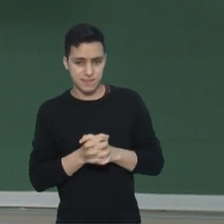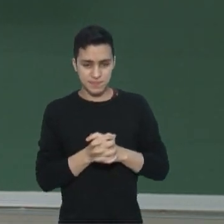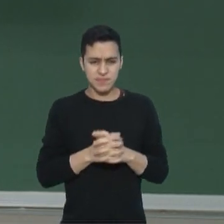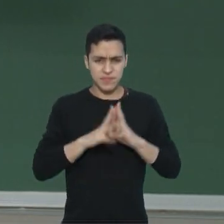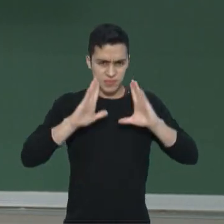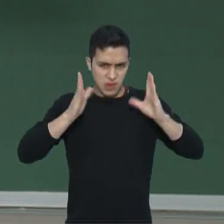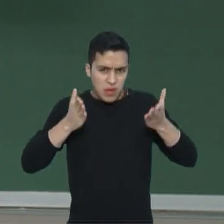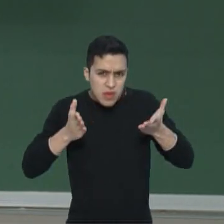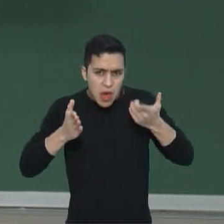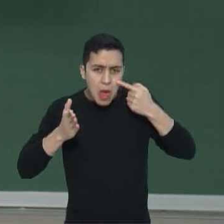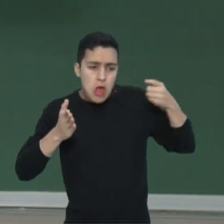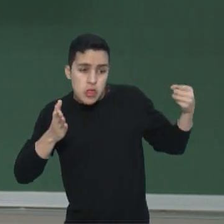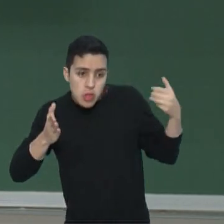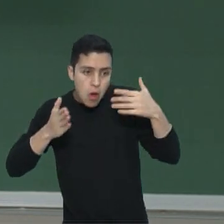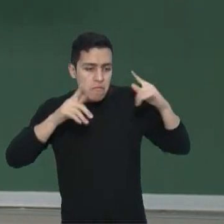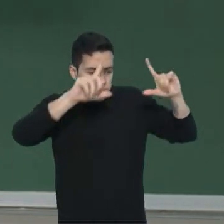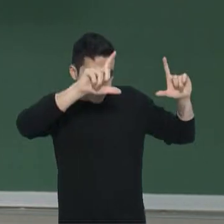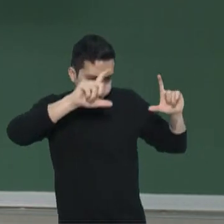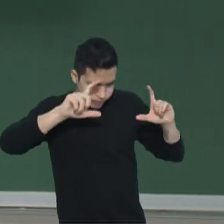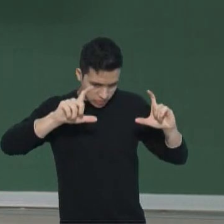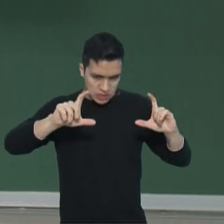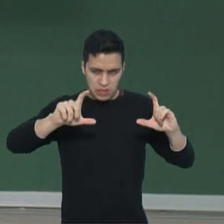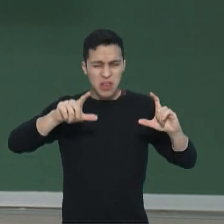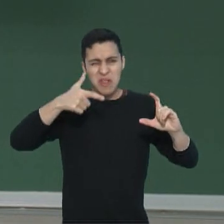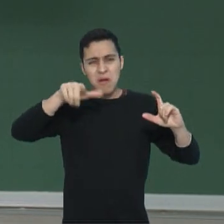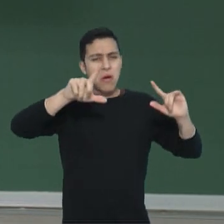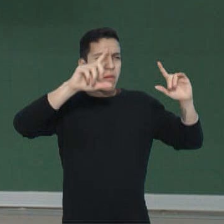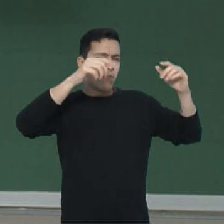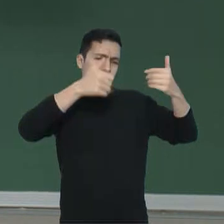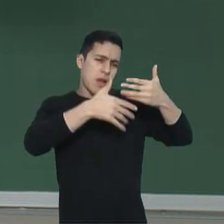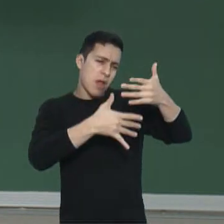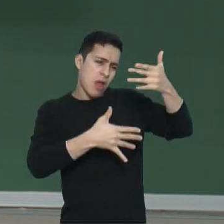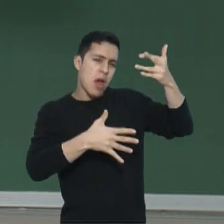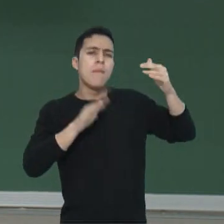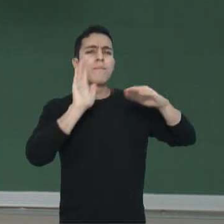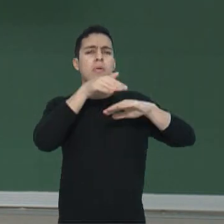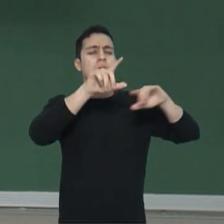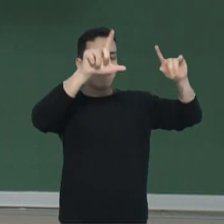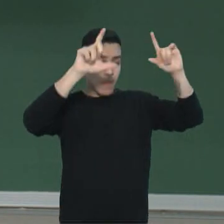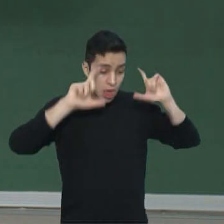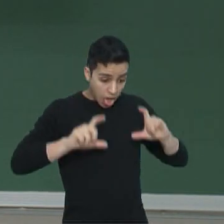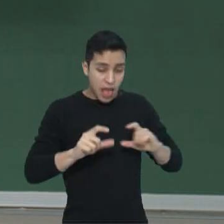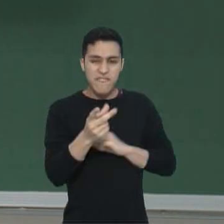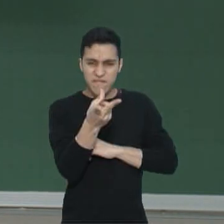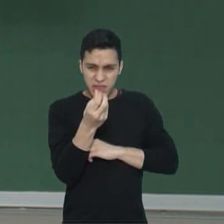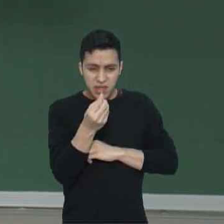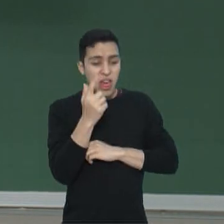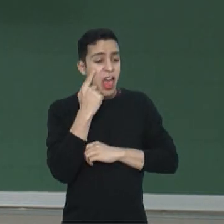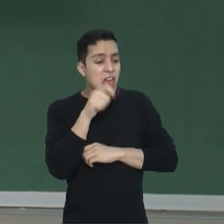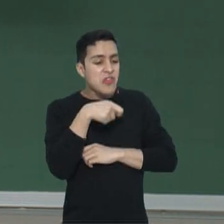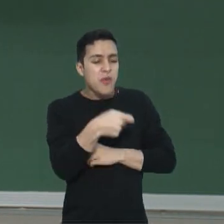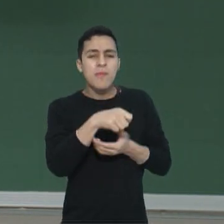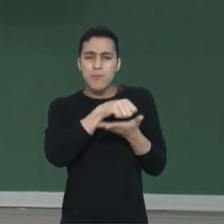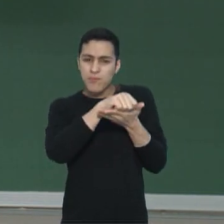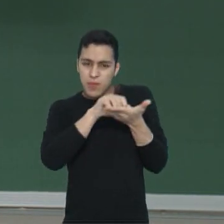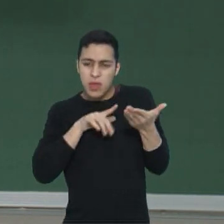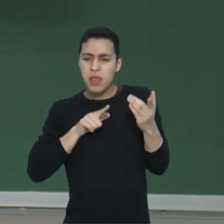Selecionamos um novo trecho fora da sequência, artigo 26, e temos algumas atividades sobre ele.